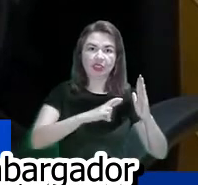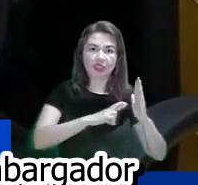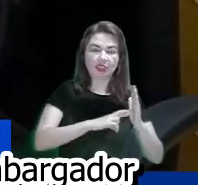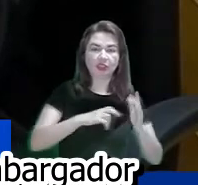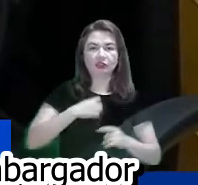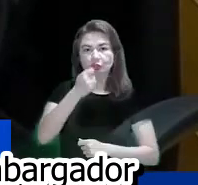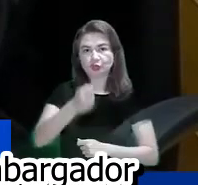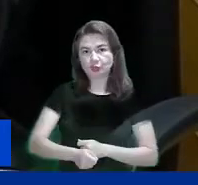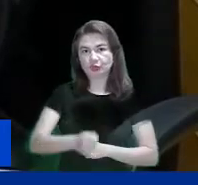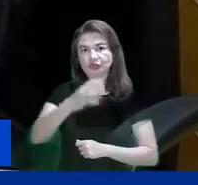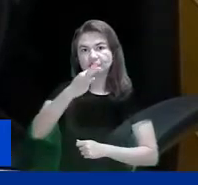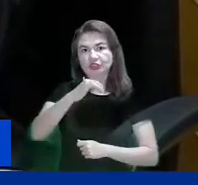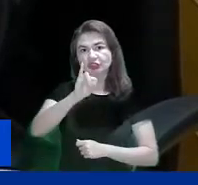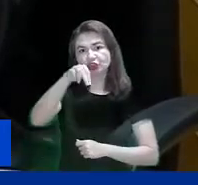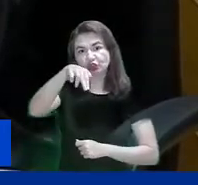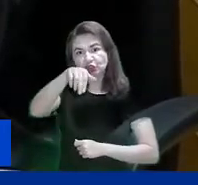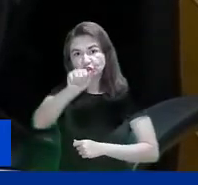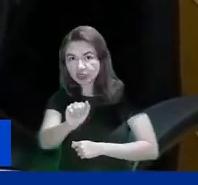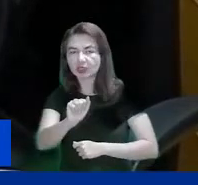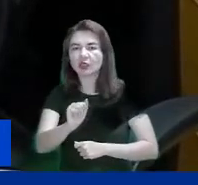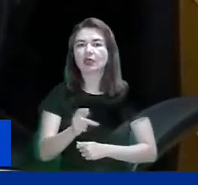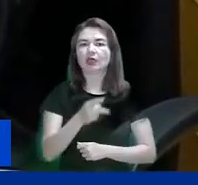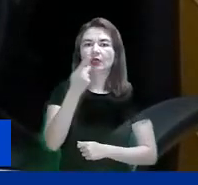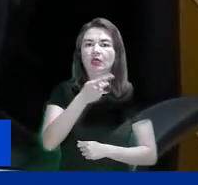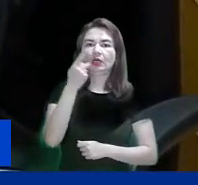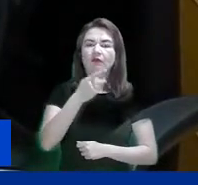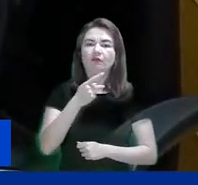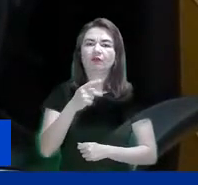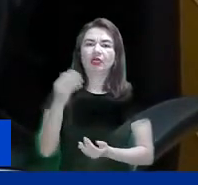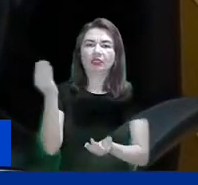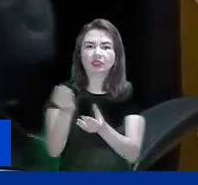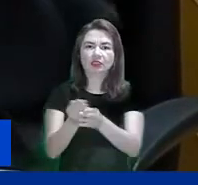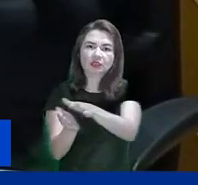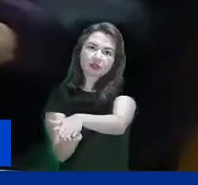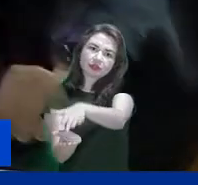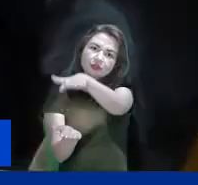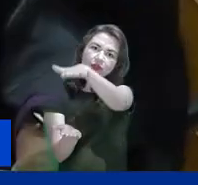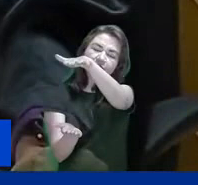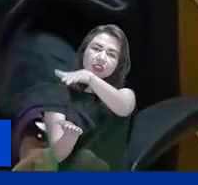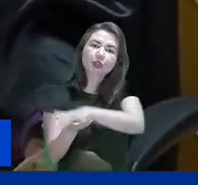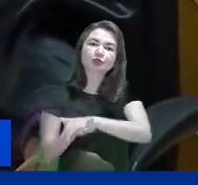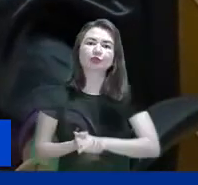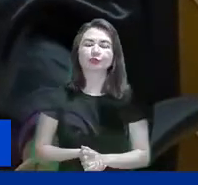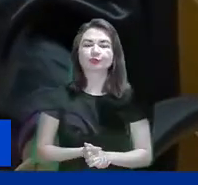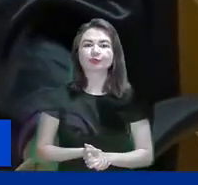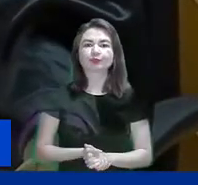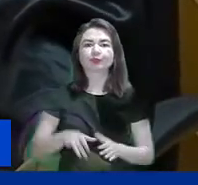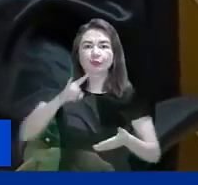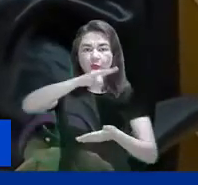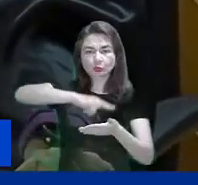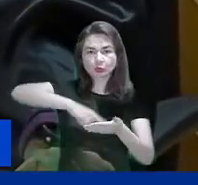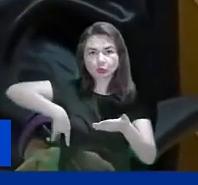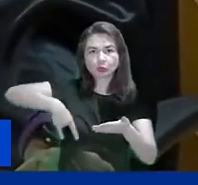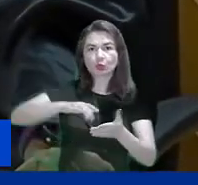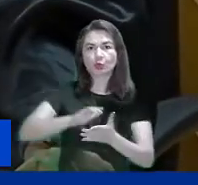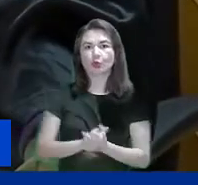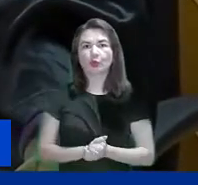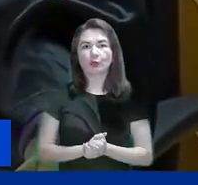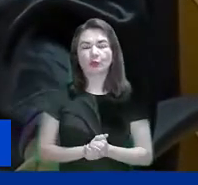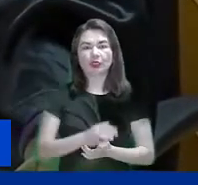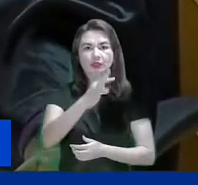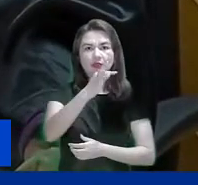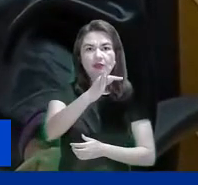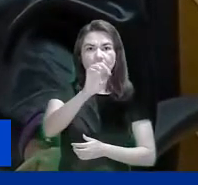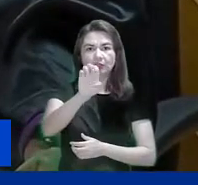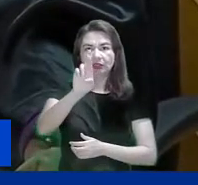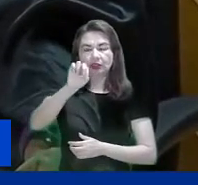Souza, e ela fala que consta nos autos, no ID tal, um documento identificado como termo de